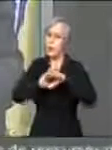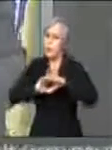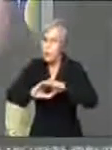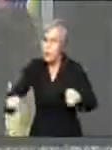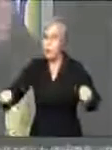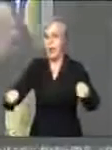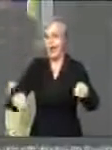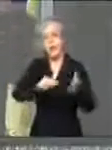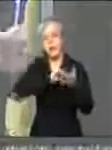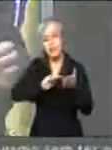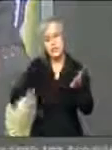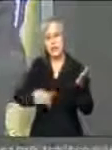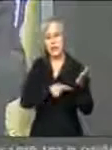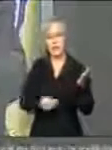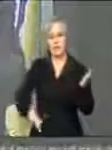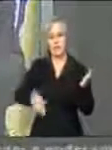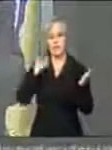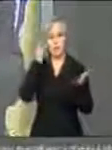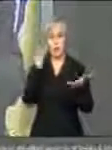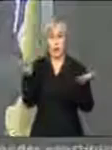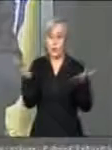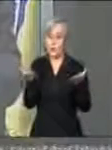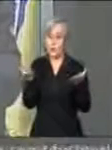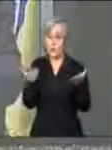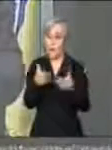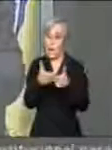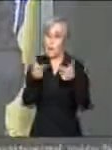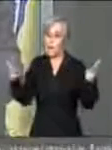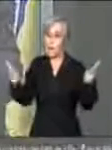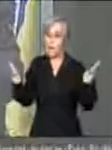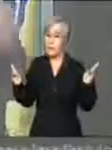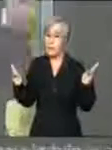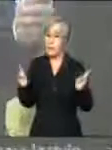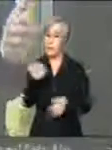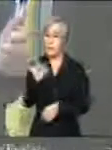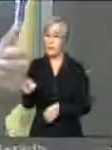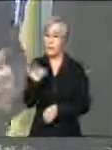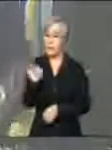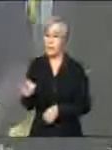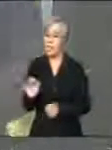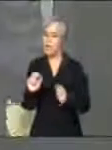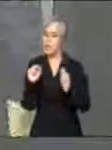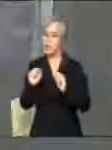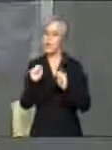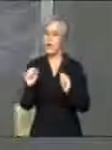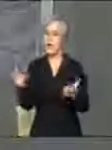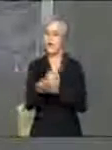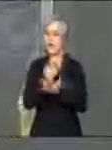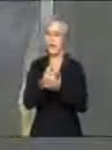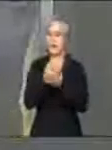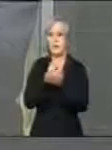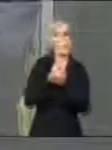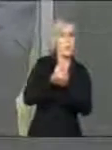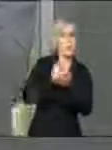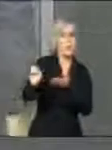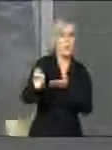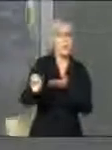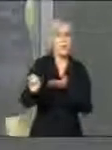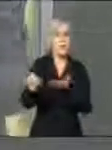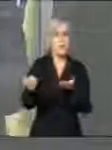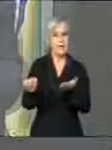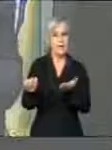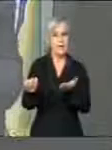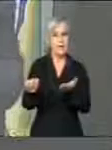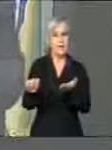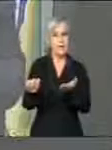sabemos que quando aumenta as chances de Dilma Rousseff sair do governo, melhoram as previsões de juros, inflação e